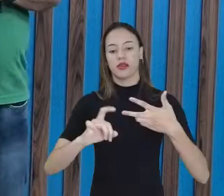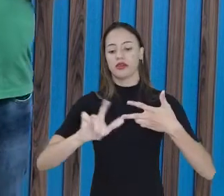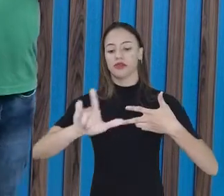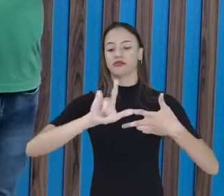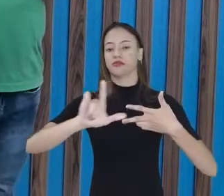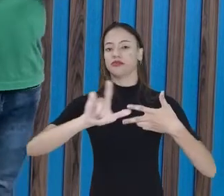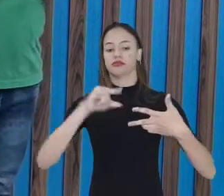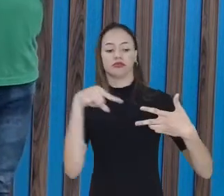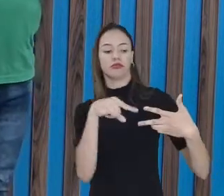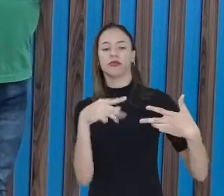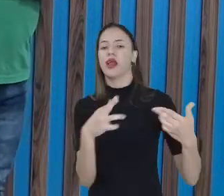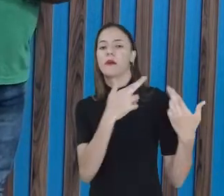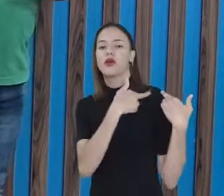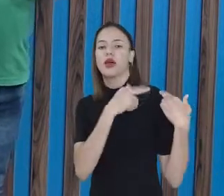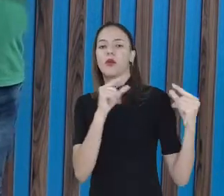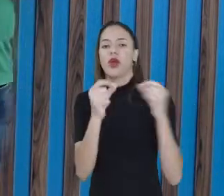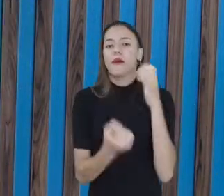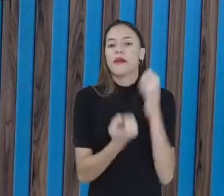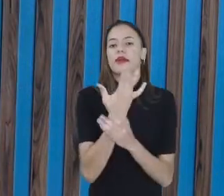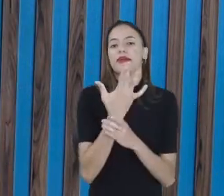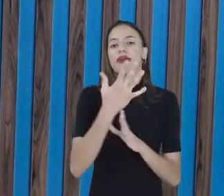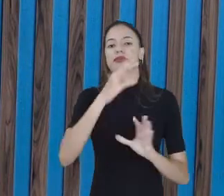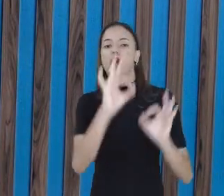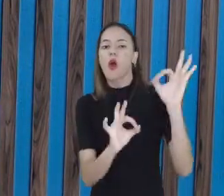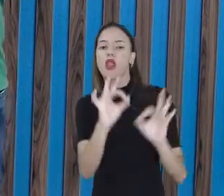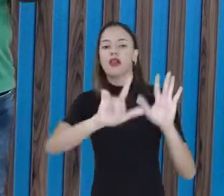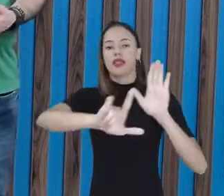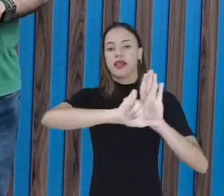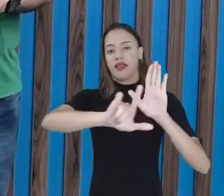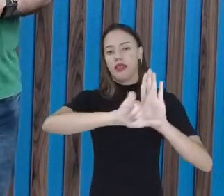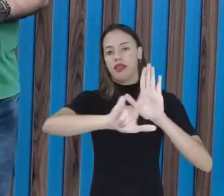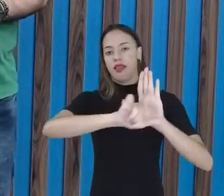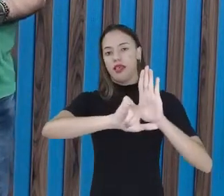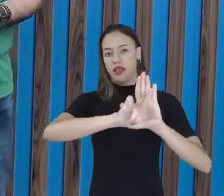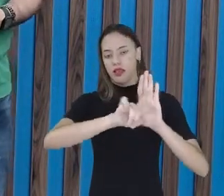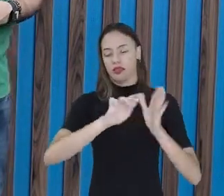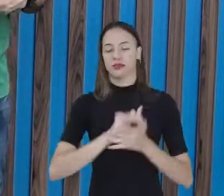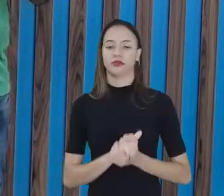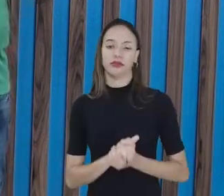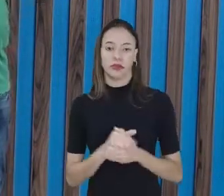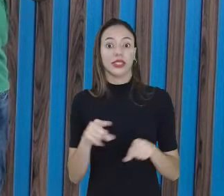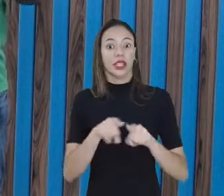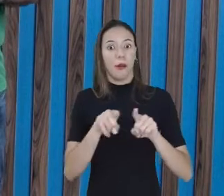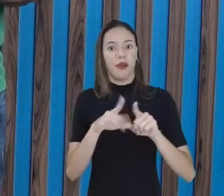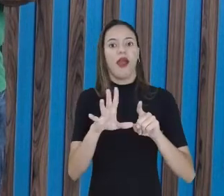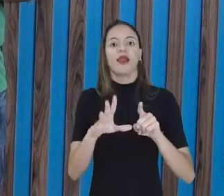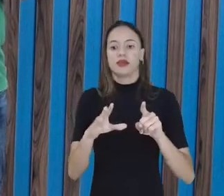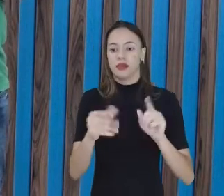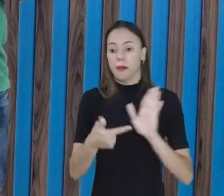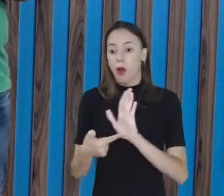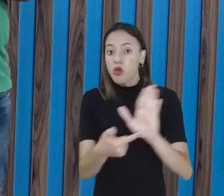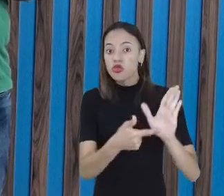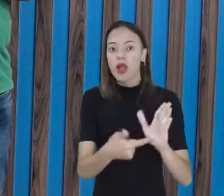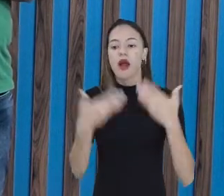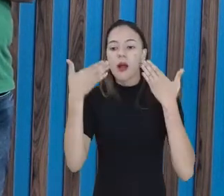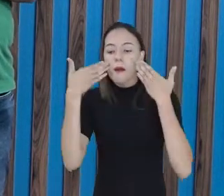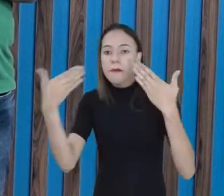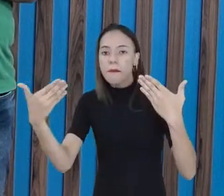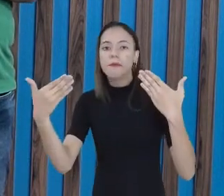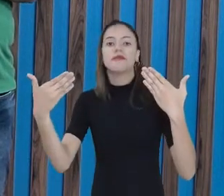ou propor as leis, né, vai colocar aquilo ali para apreciação pública, apreciação dos